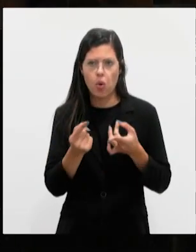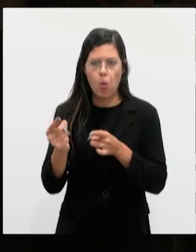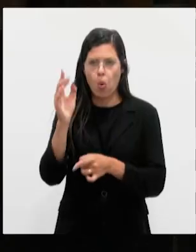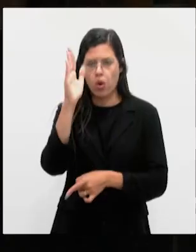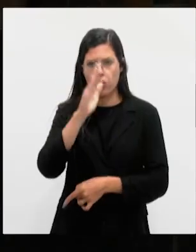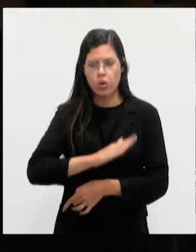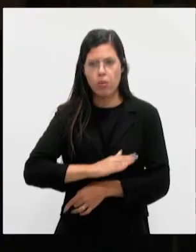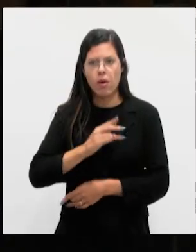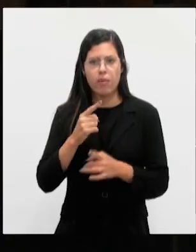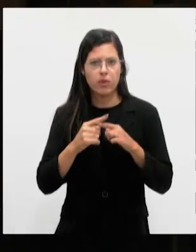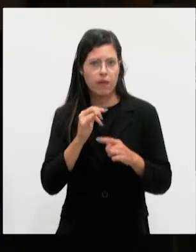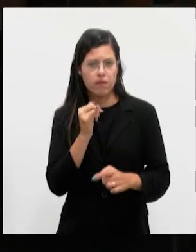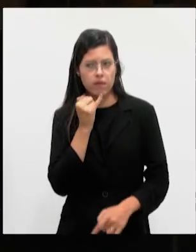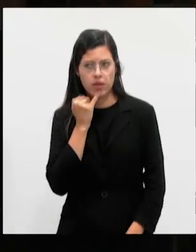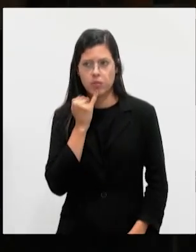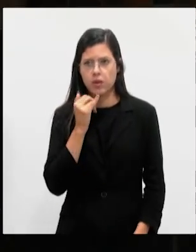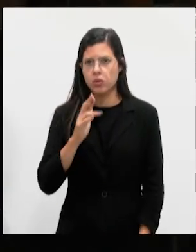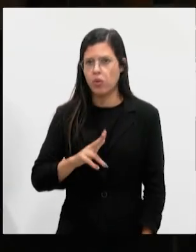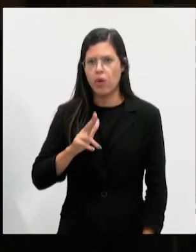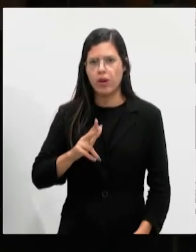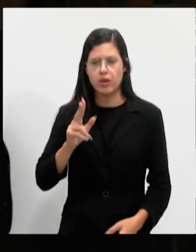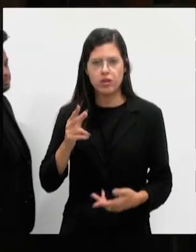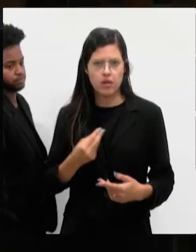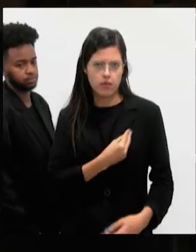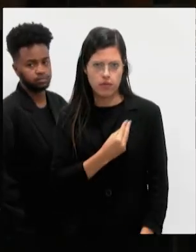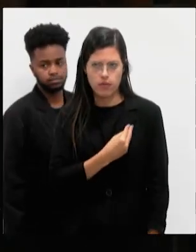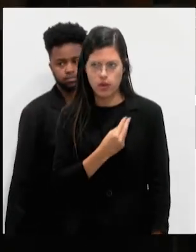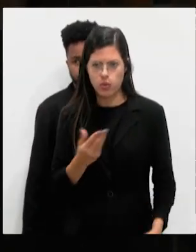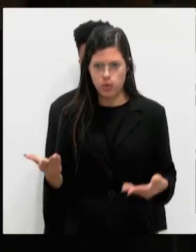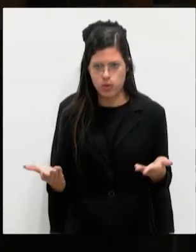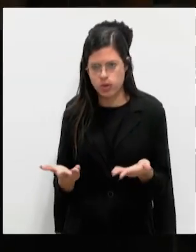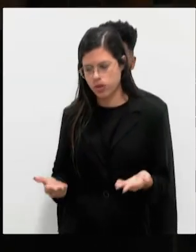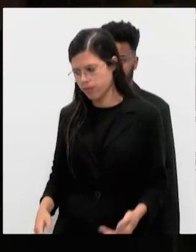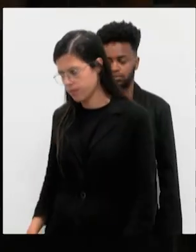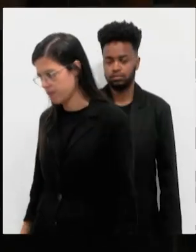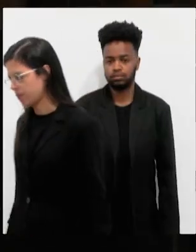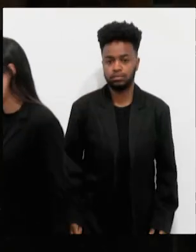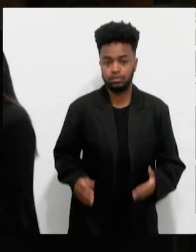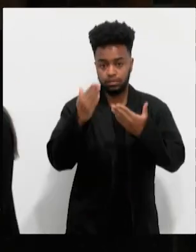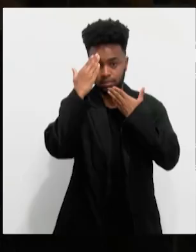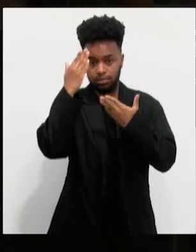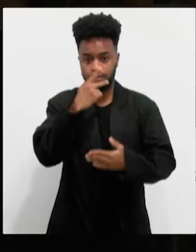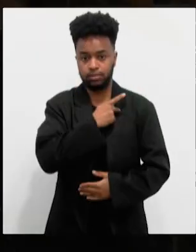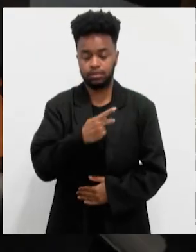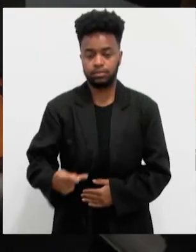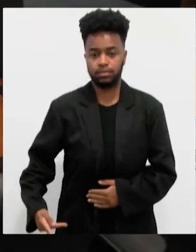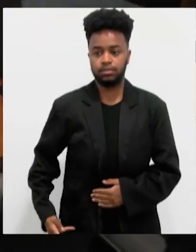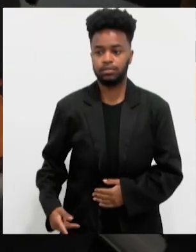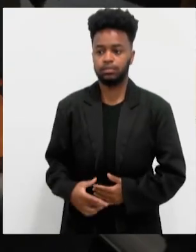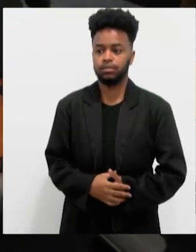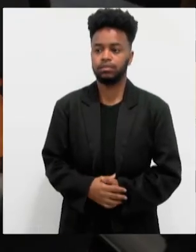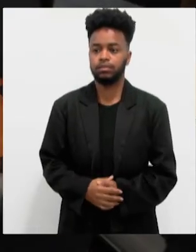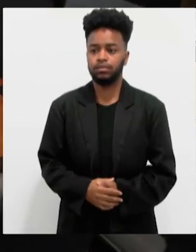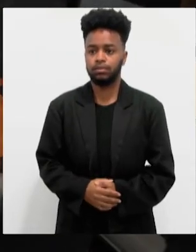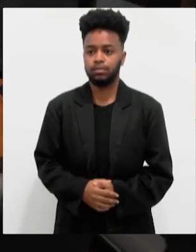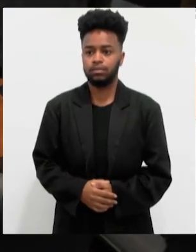infelizmente, não é isso que a gente vive no dia de hoje. Muito obrigado, senhor presidente.